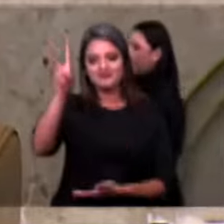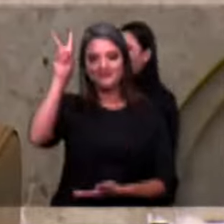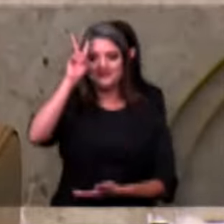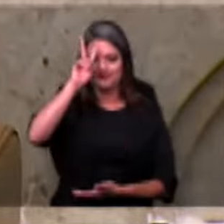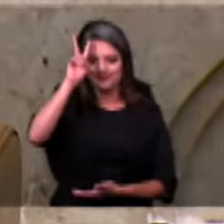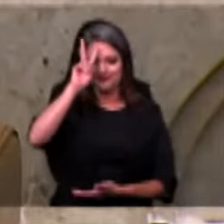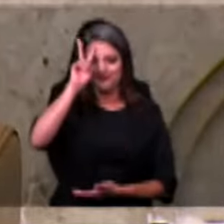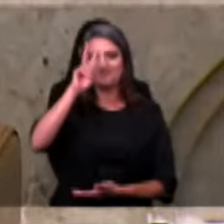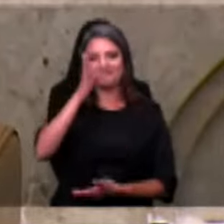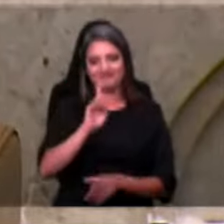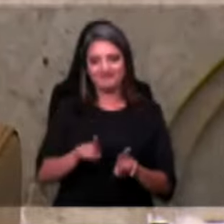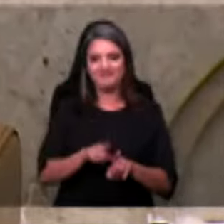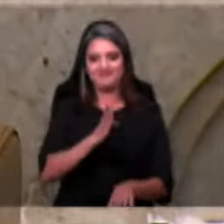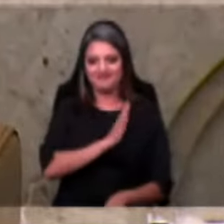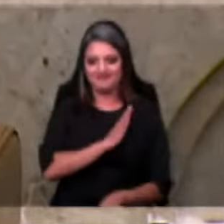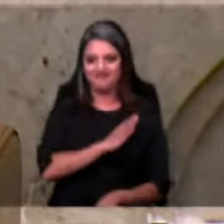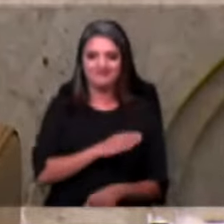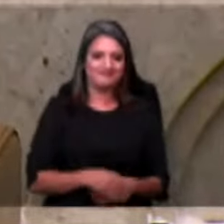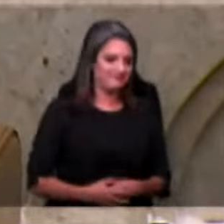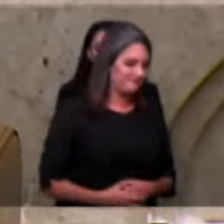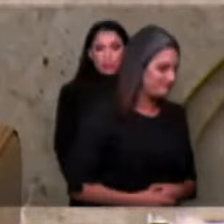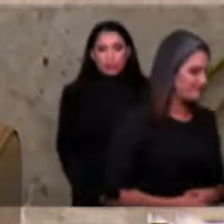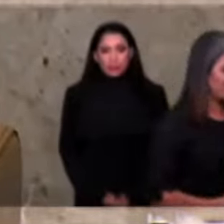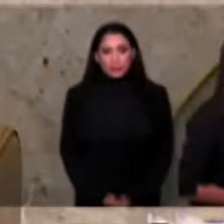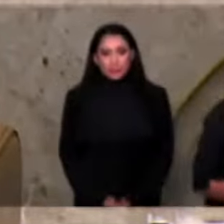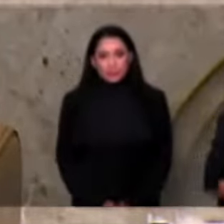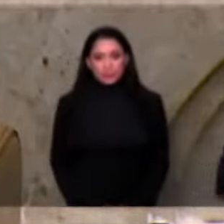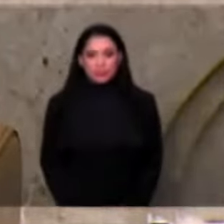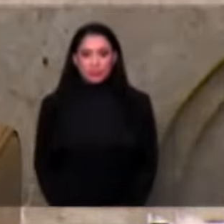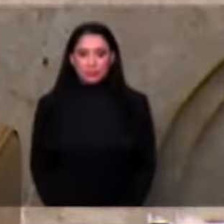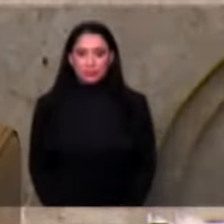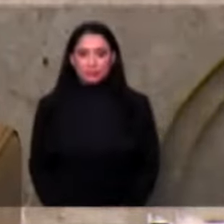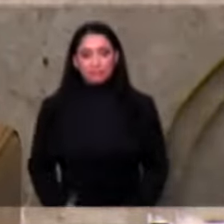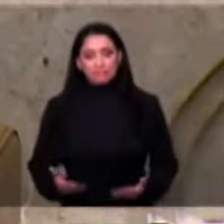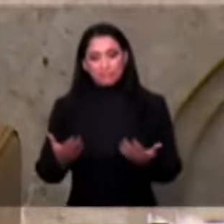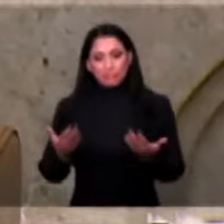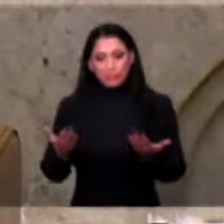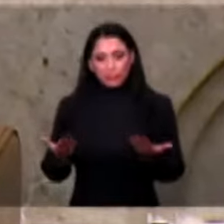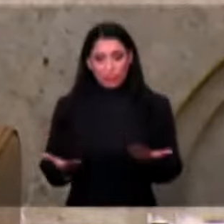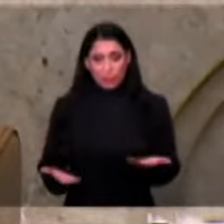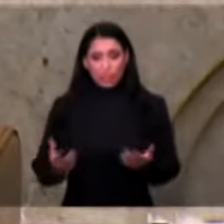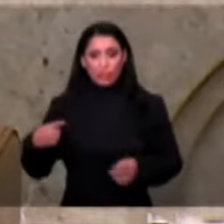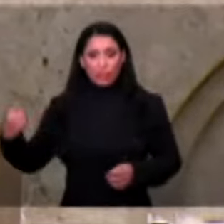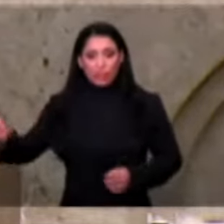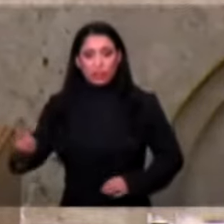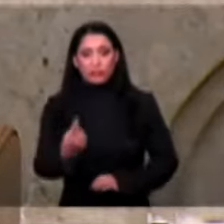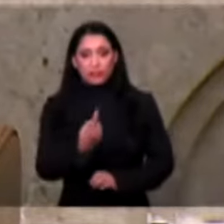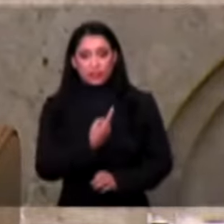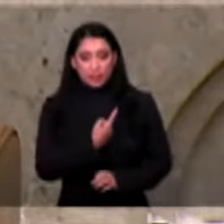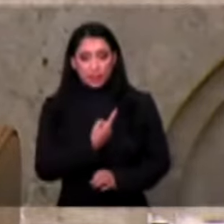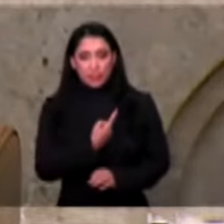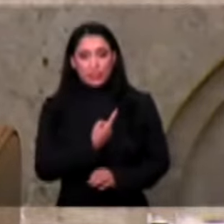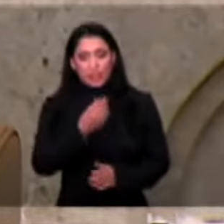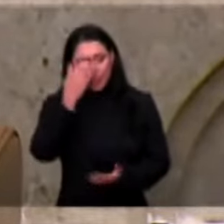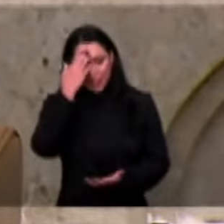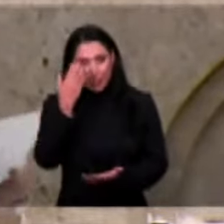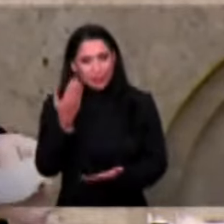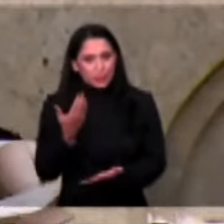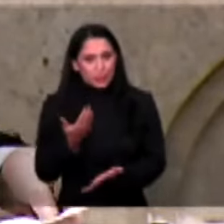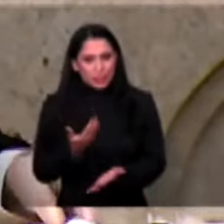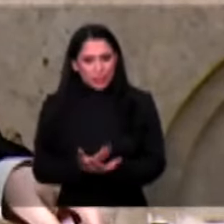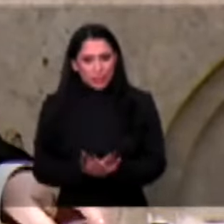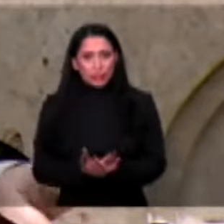em nosso coração, ela a quem acreditamos tudo o que somos. Muito obrigada